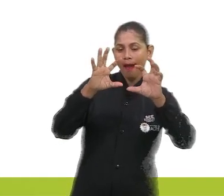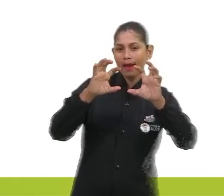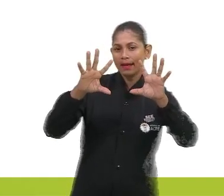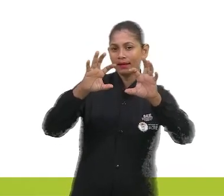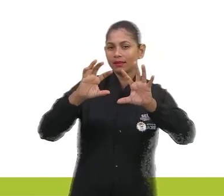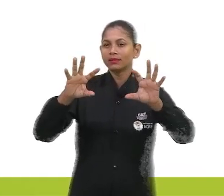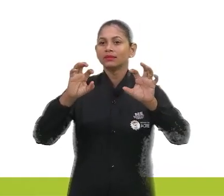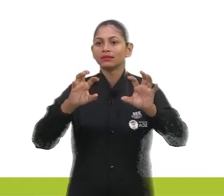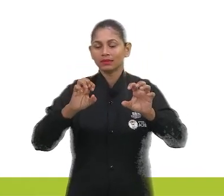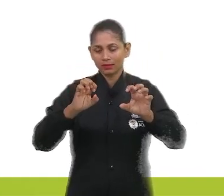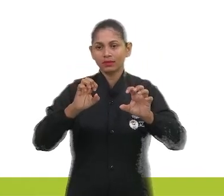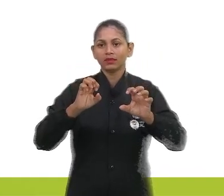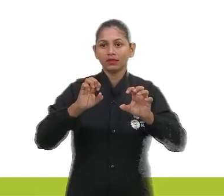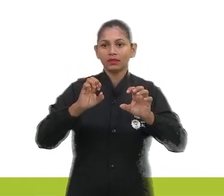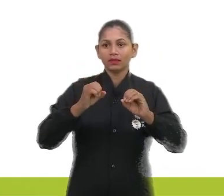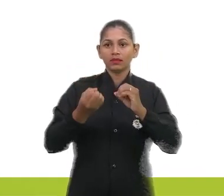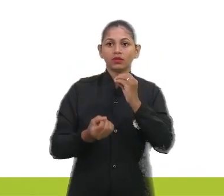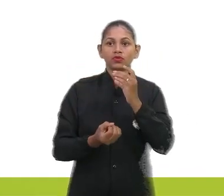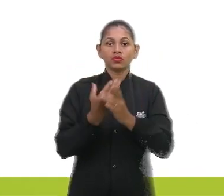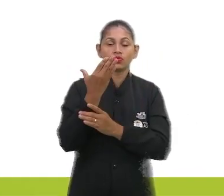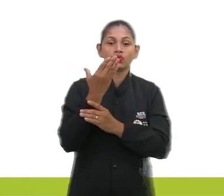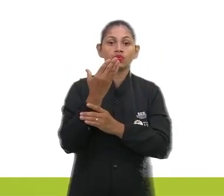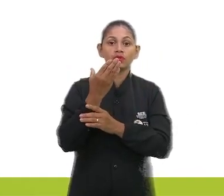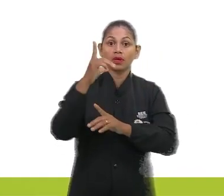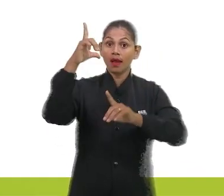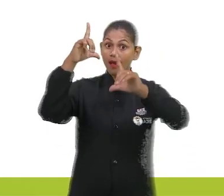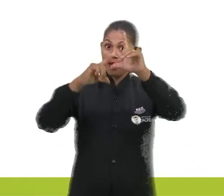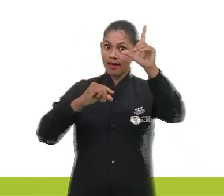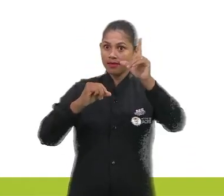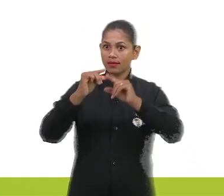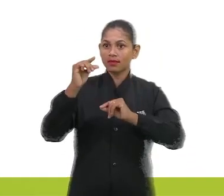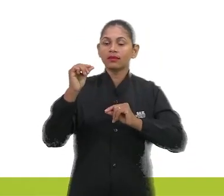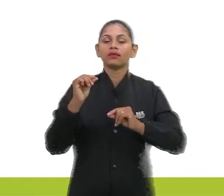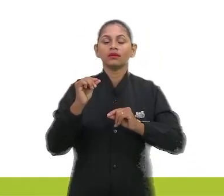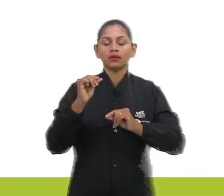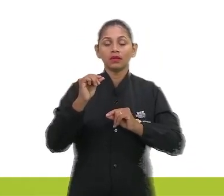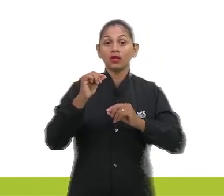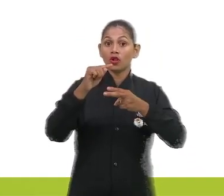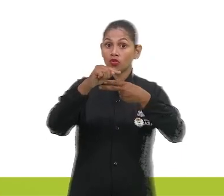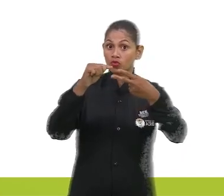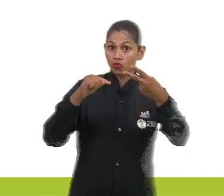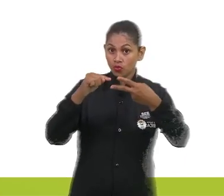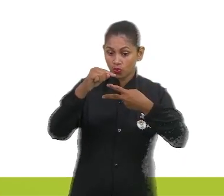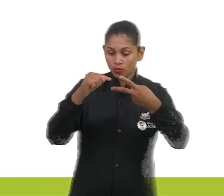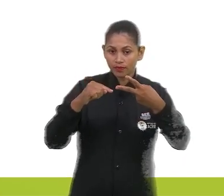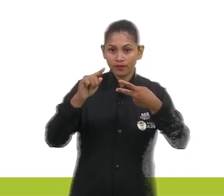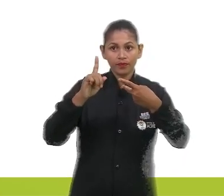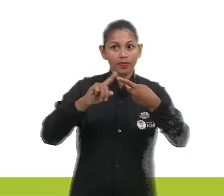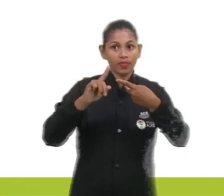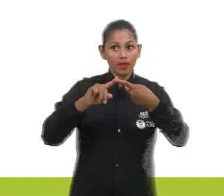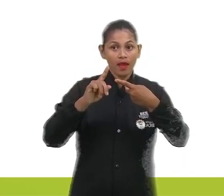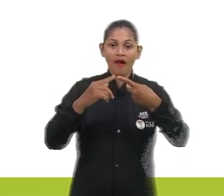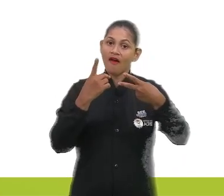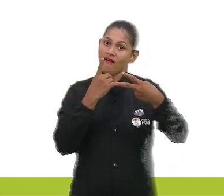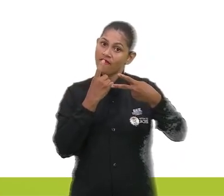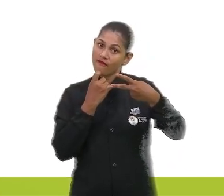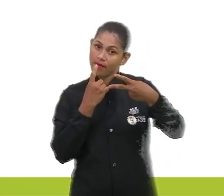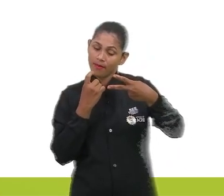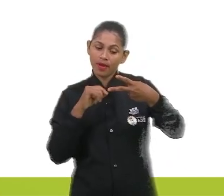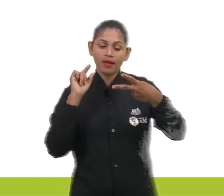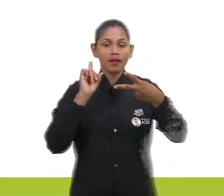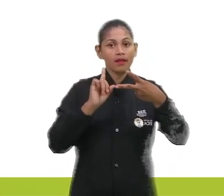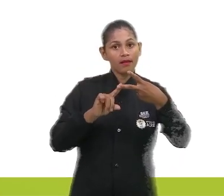daí essa nebulosa ela vai dar origem às estrelas. Então nós temos dois tipos de estrelas, uma estrela gigante vermelha e uma